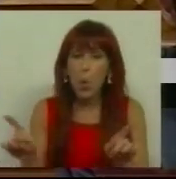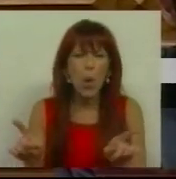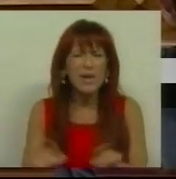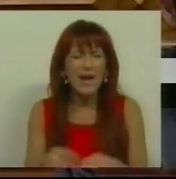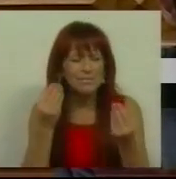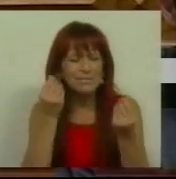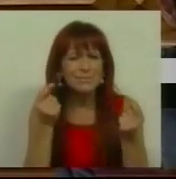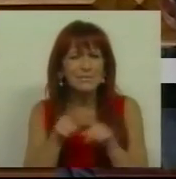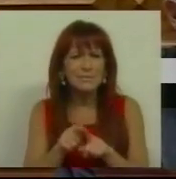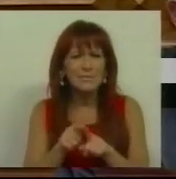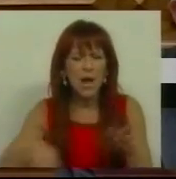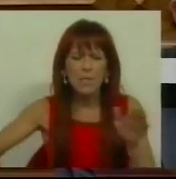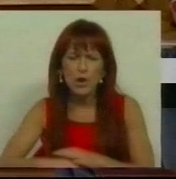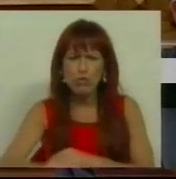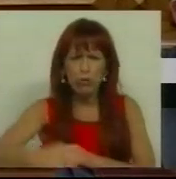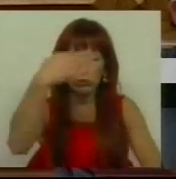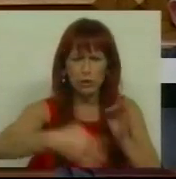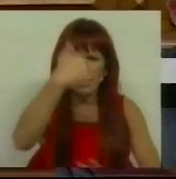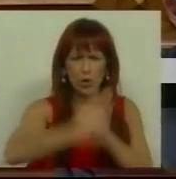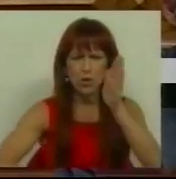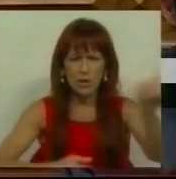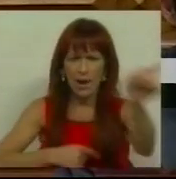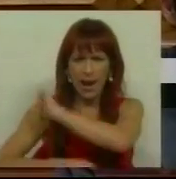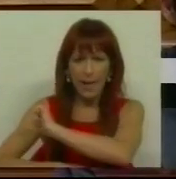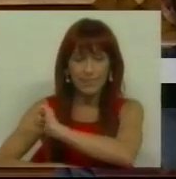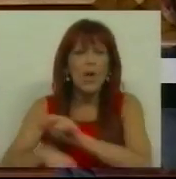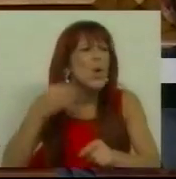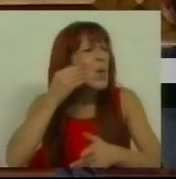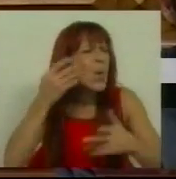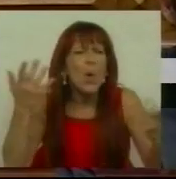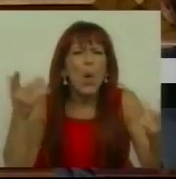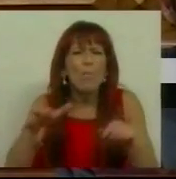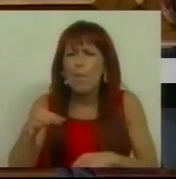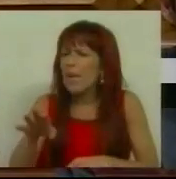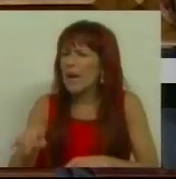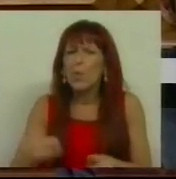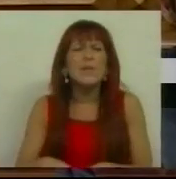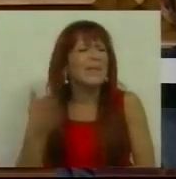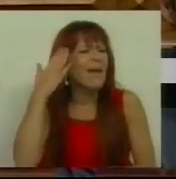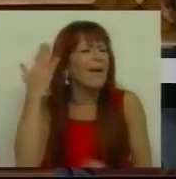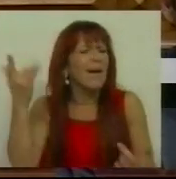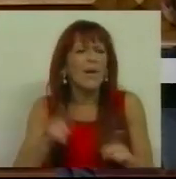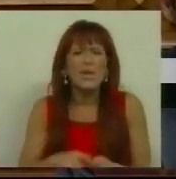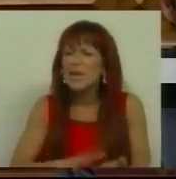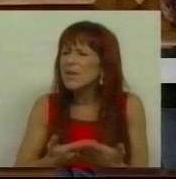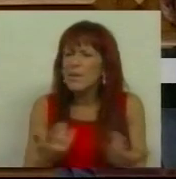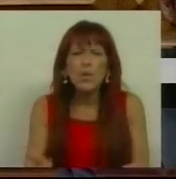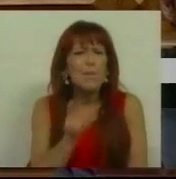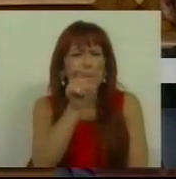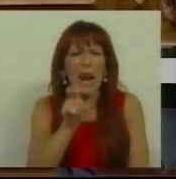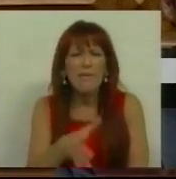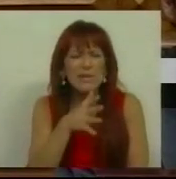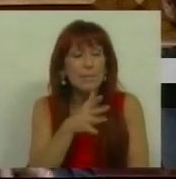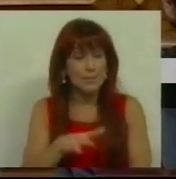uma forma de pressão sobre o Tribunal Constitucional. Como é que o Partido Socialista entende, interpreta estas